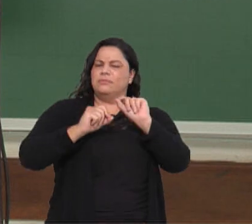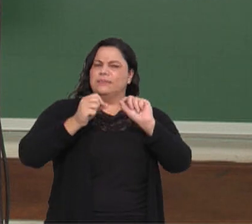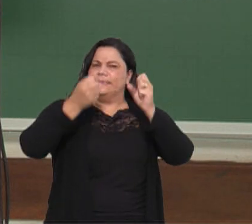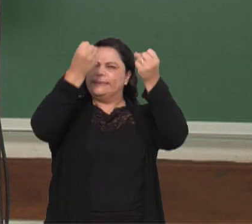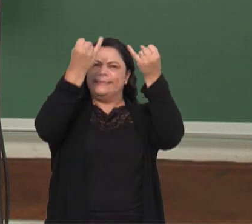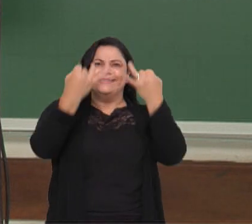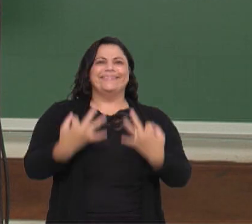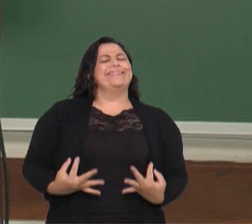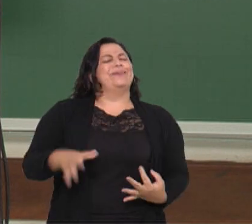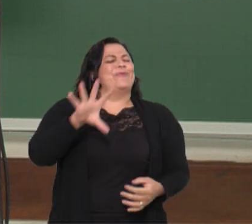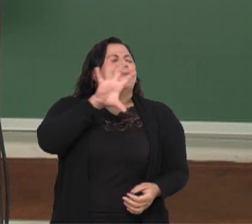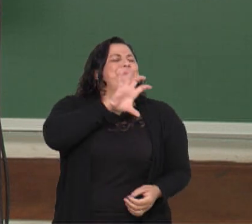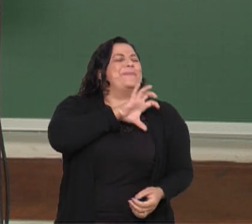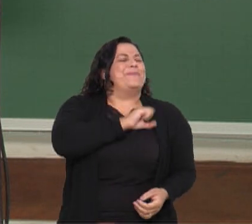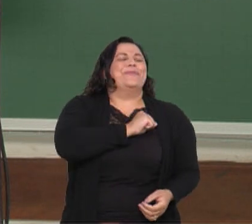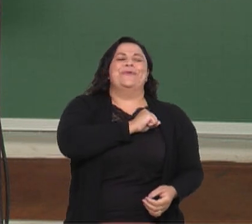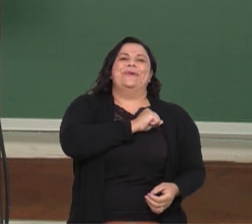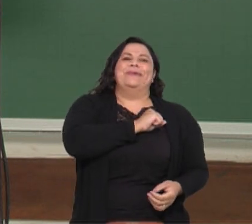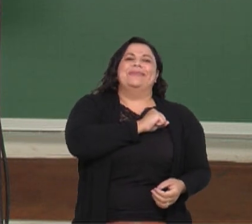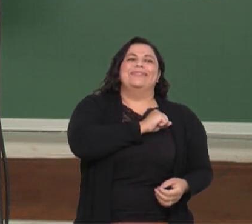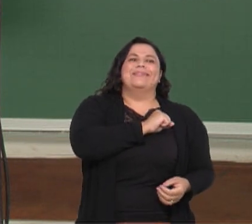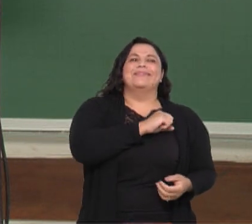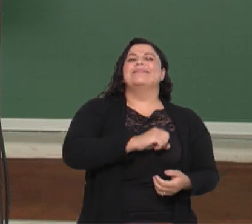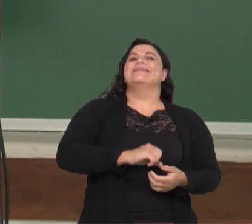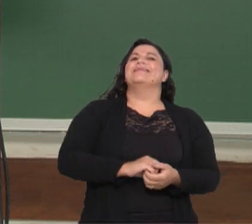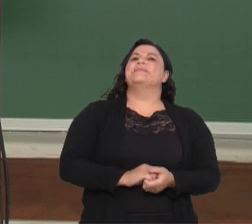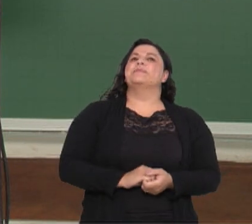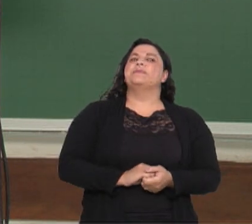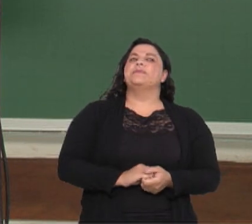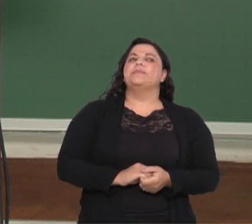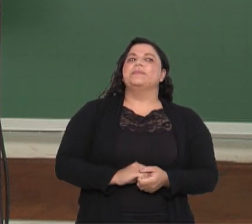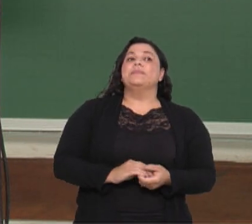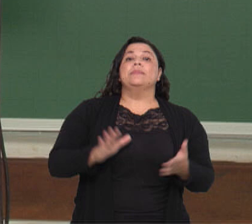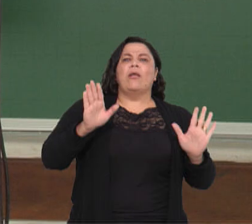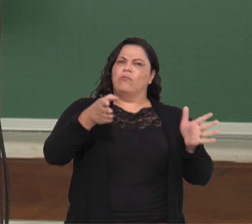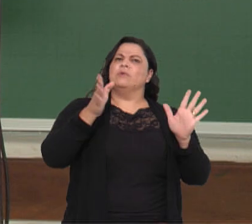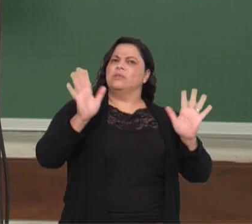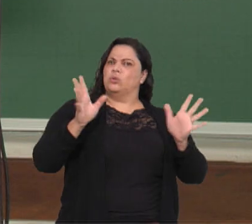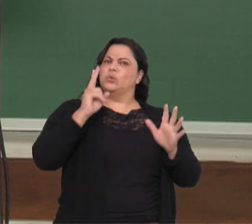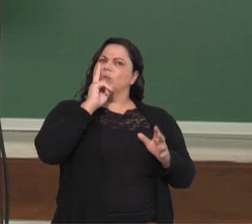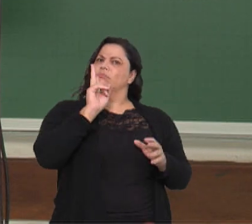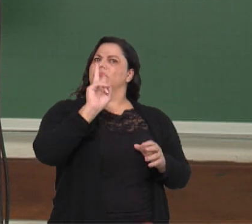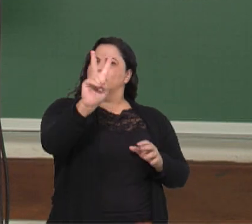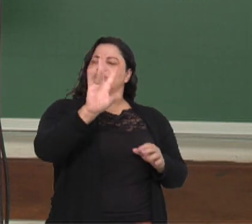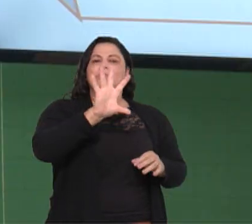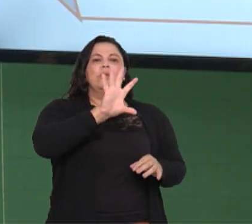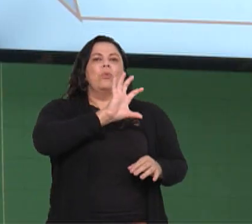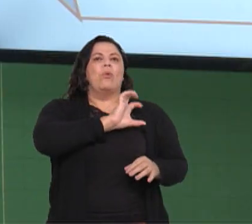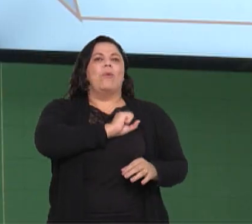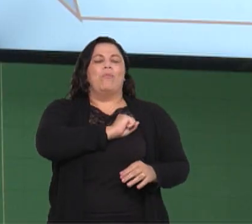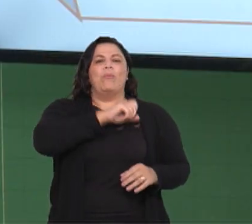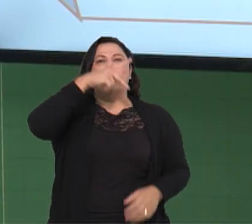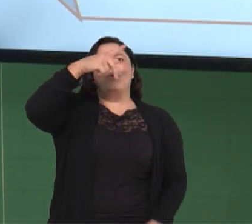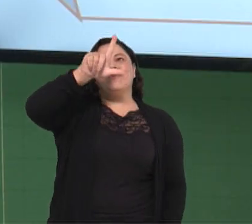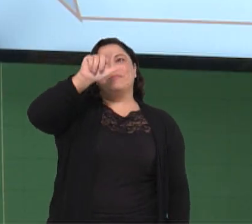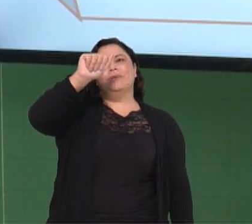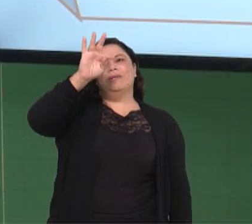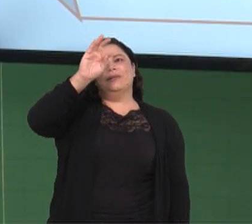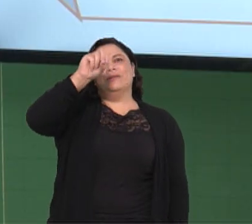coisa maravilhosa, falar do amor aqui, Com certeza você já ouviu falar da expressão amor